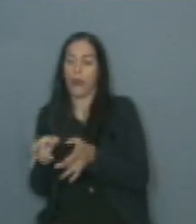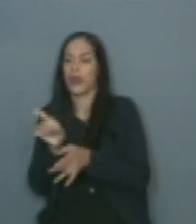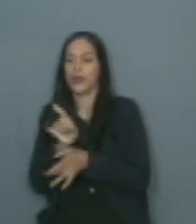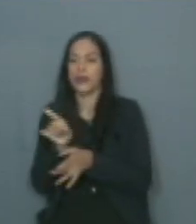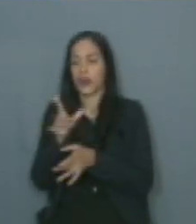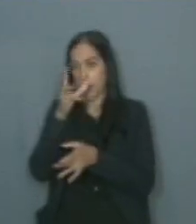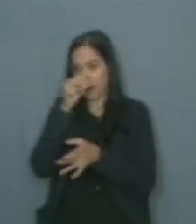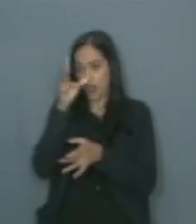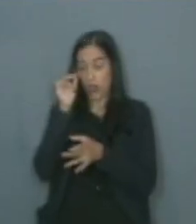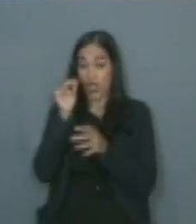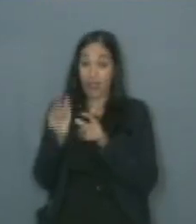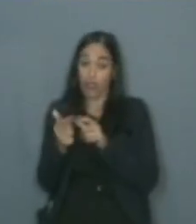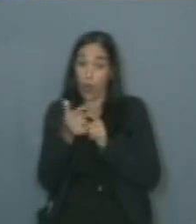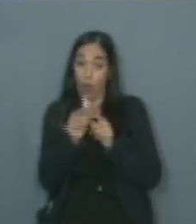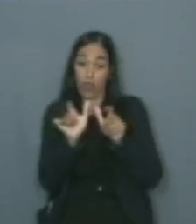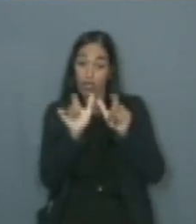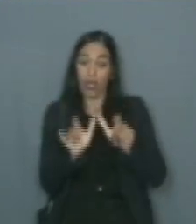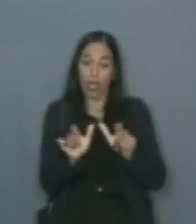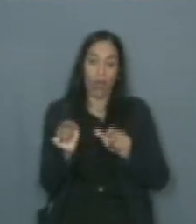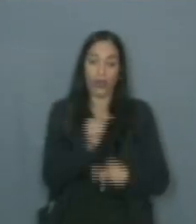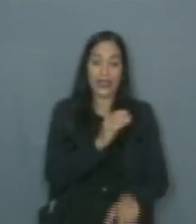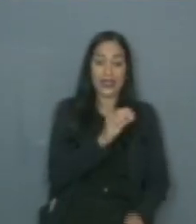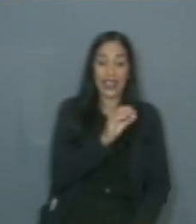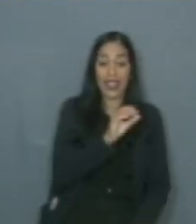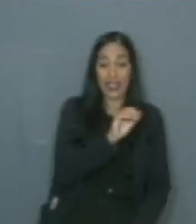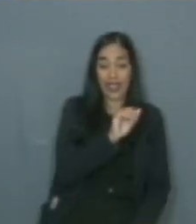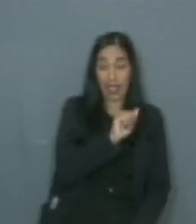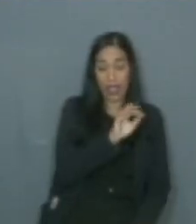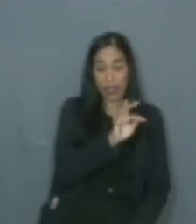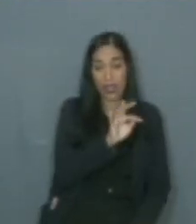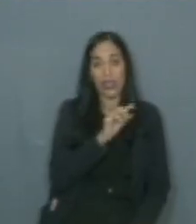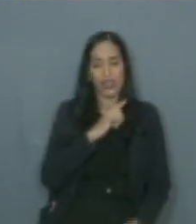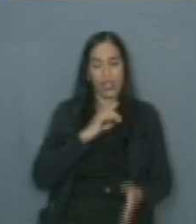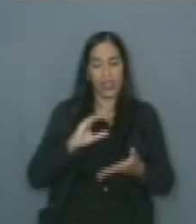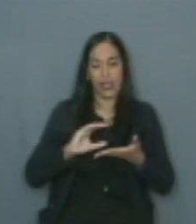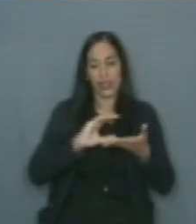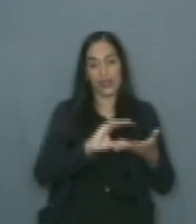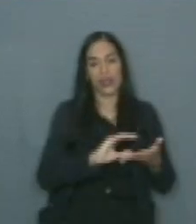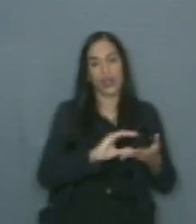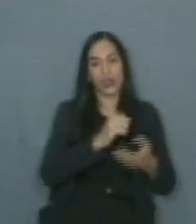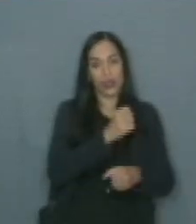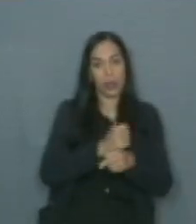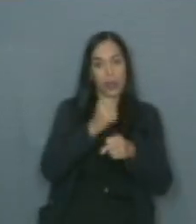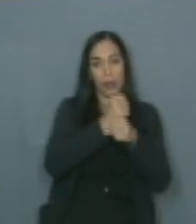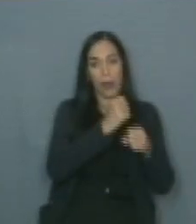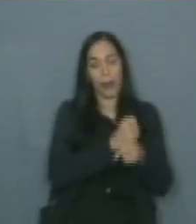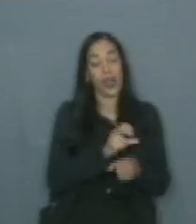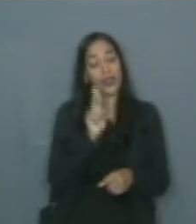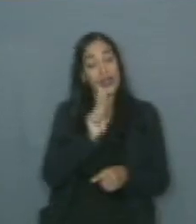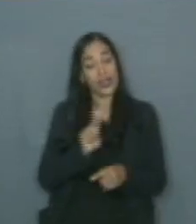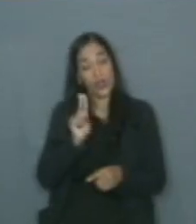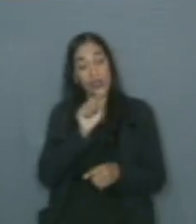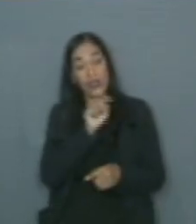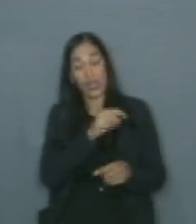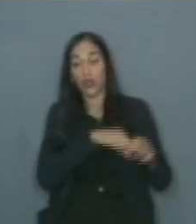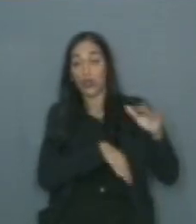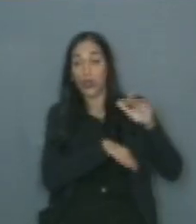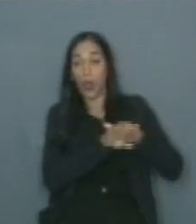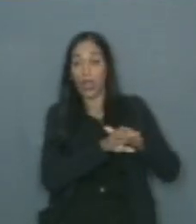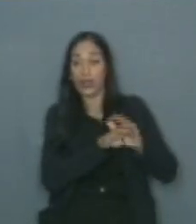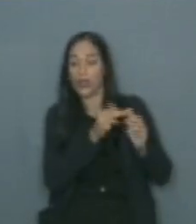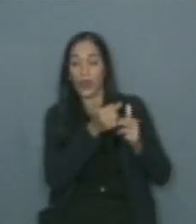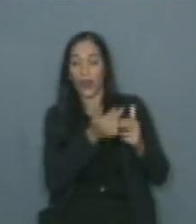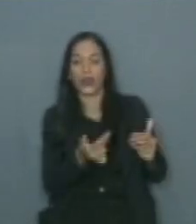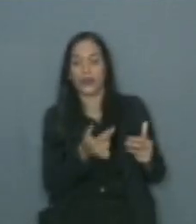de acolhimento temporário que recebeu licitação da prefeitura para ser feita a reforma e está sendo usado como depósito. Aqui,